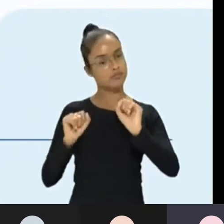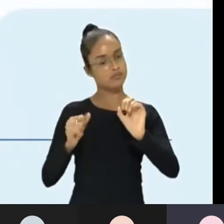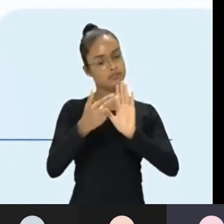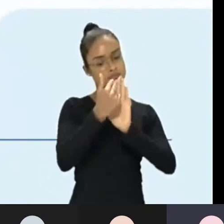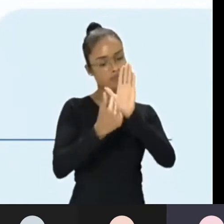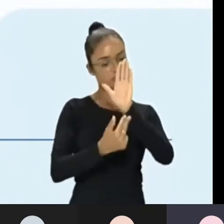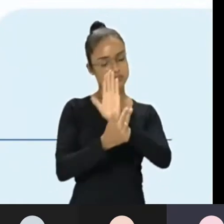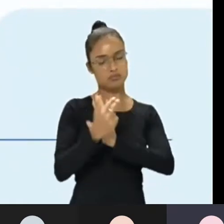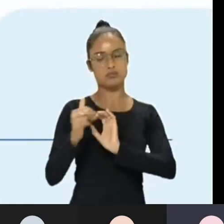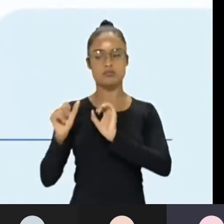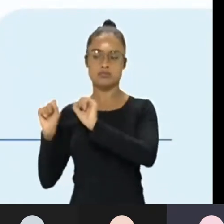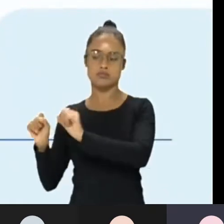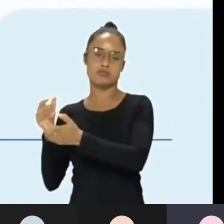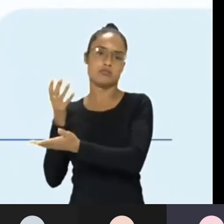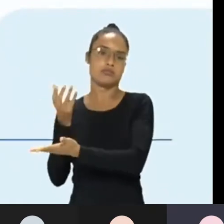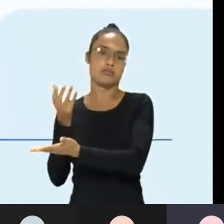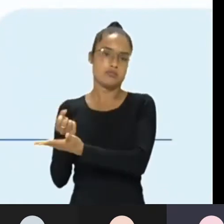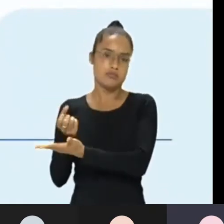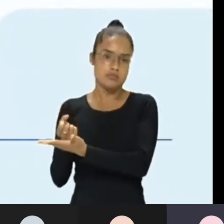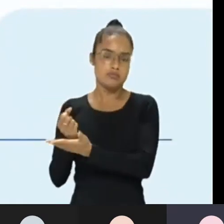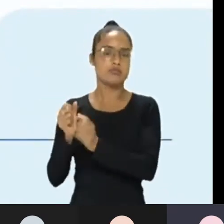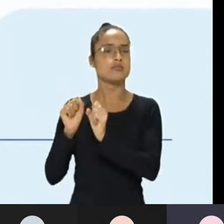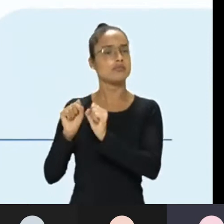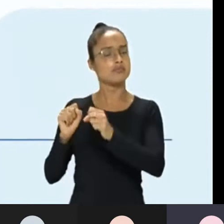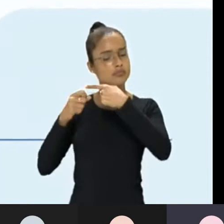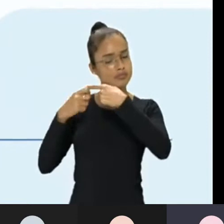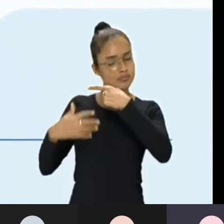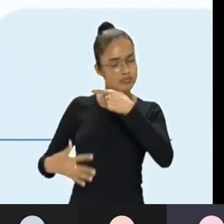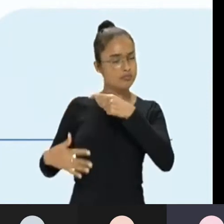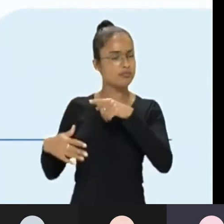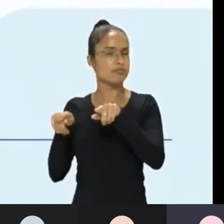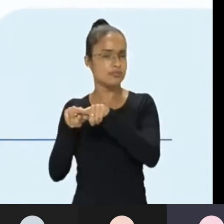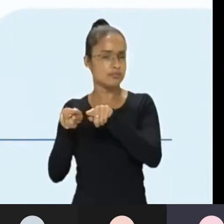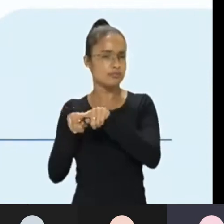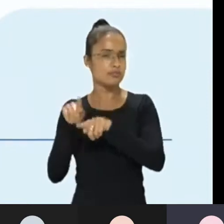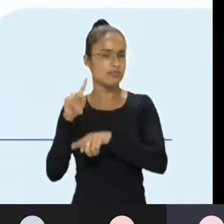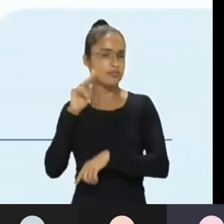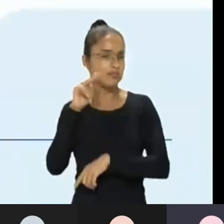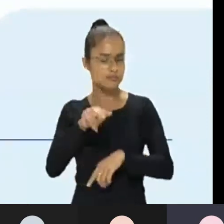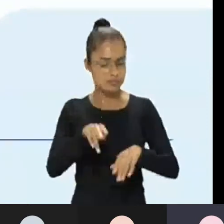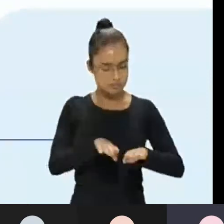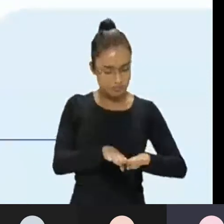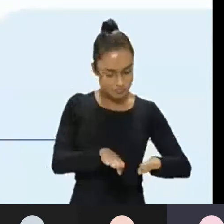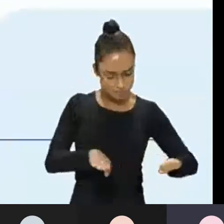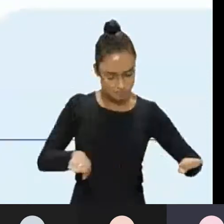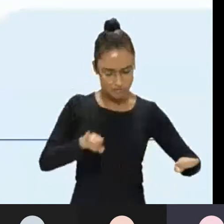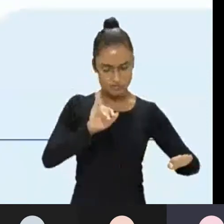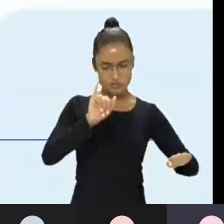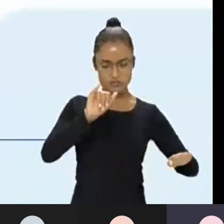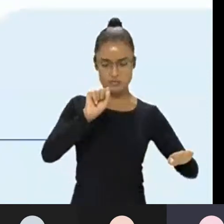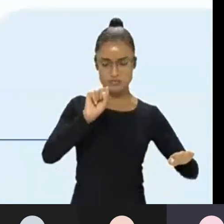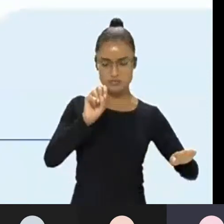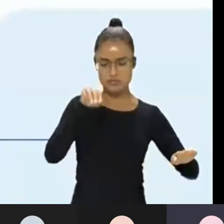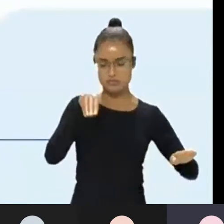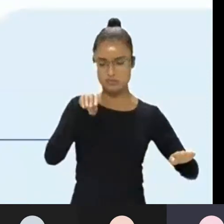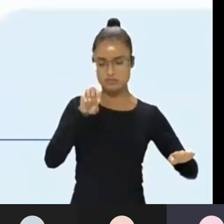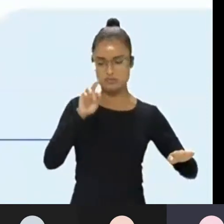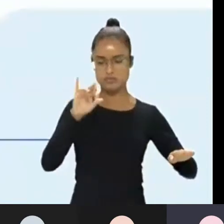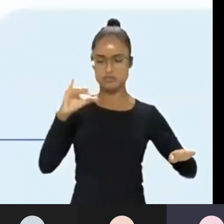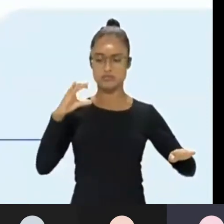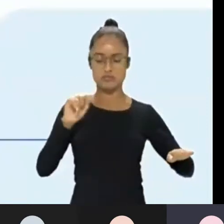isso usando, por exemplo, SketchUp. Tem como você trabalhar com a representação isométrica das